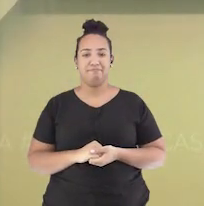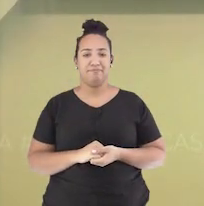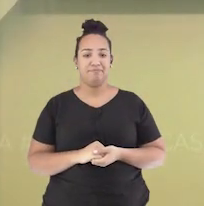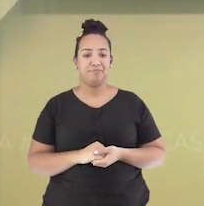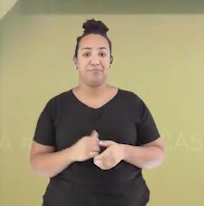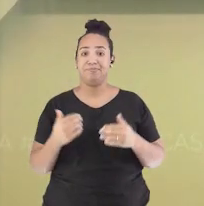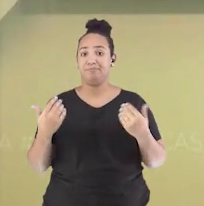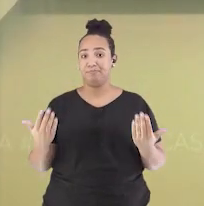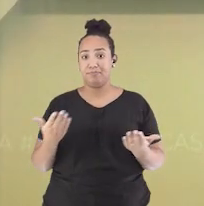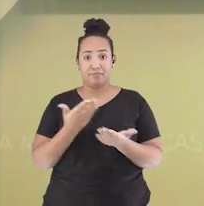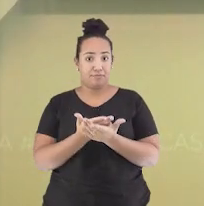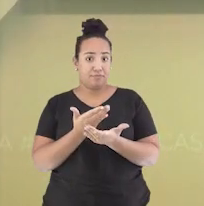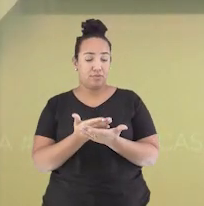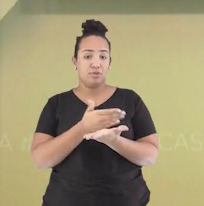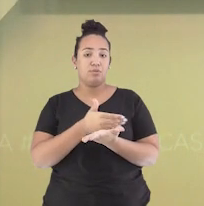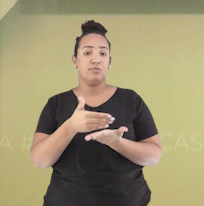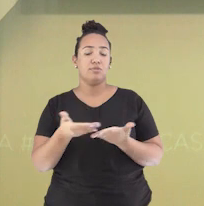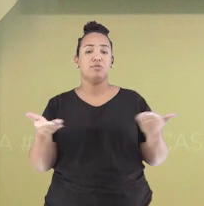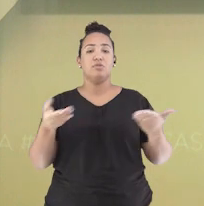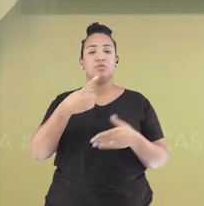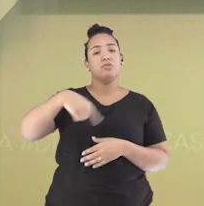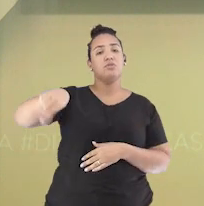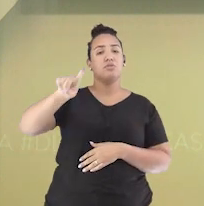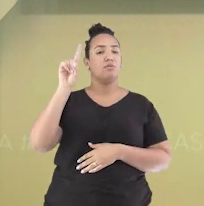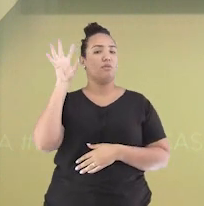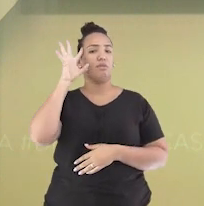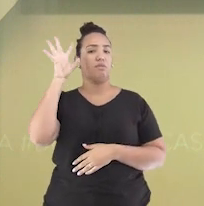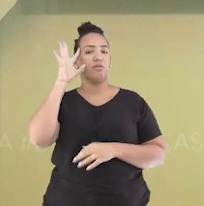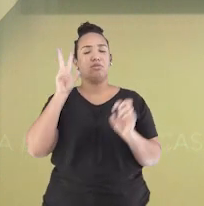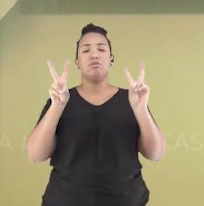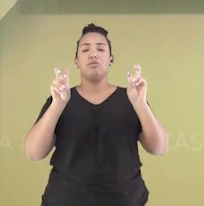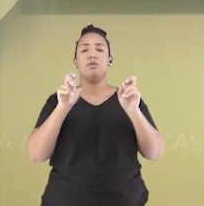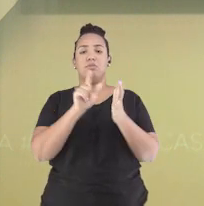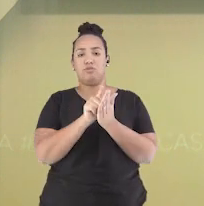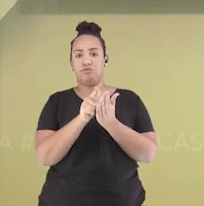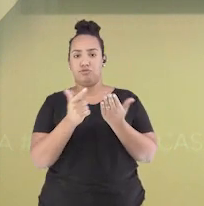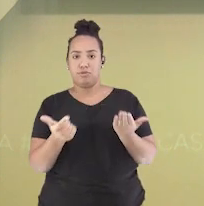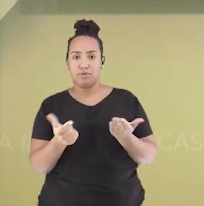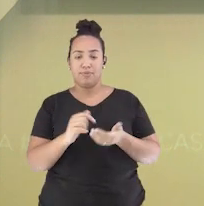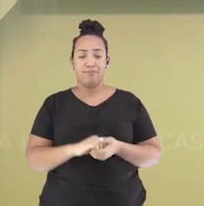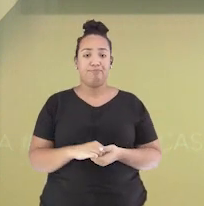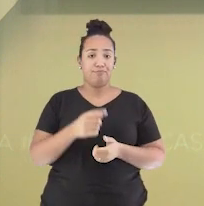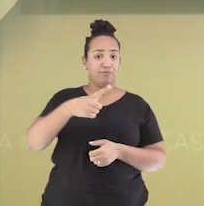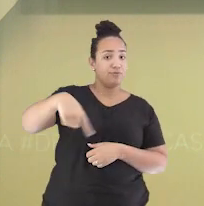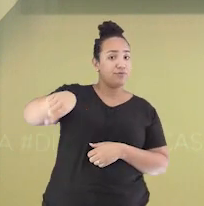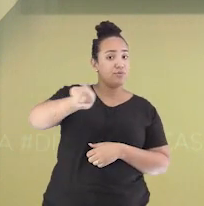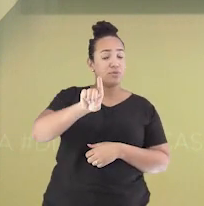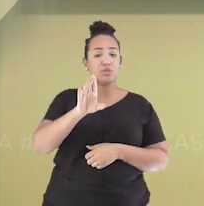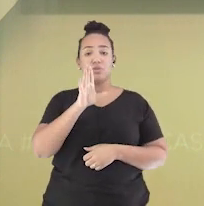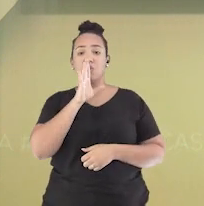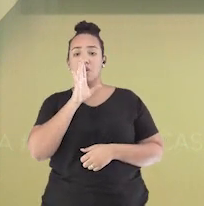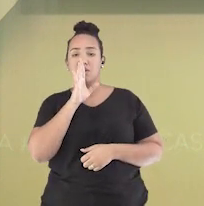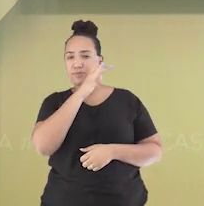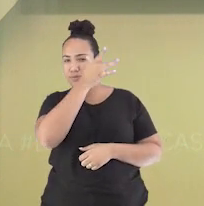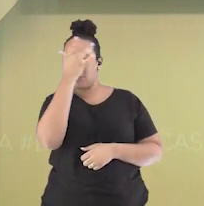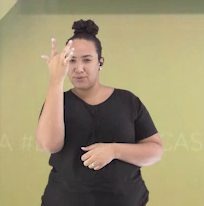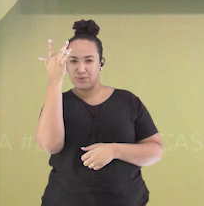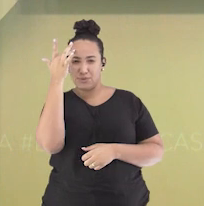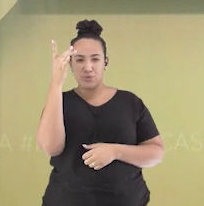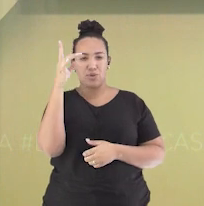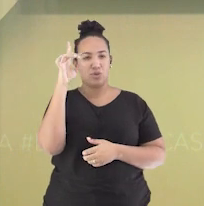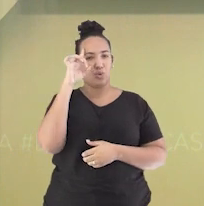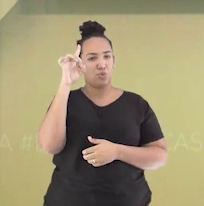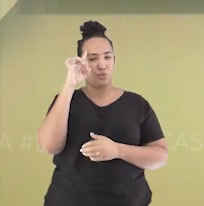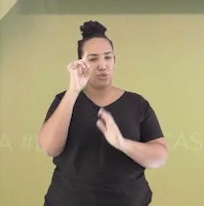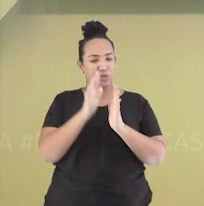E para iniciar a aula, vamos pensar um pouco sobre os jornais? Você ou alguém que vocês conhecem tem o costume de ler os